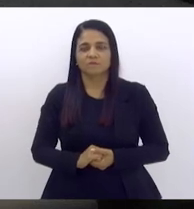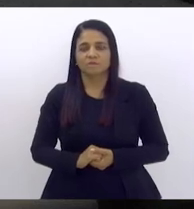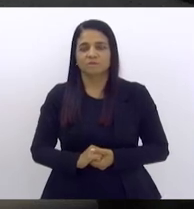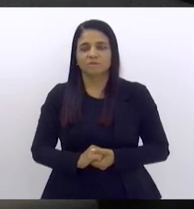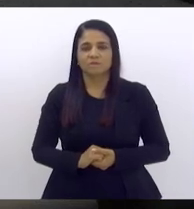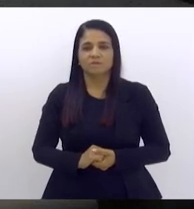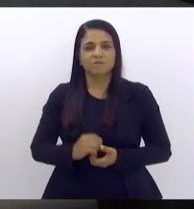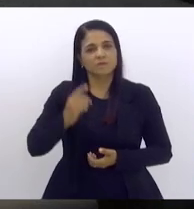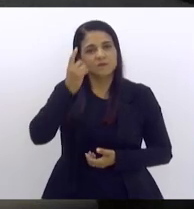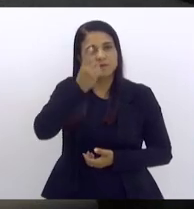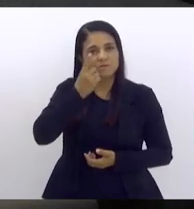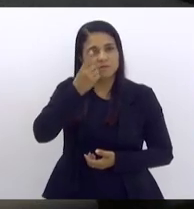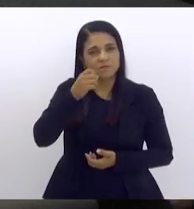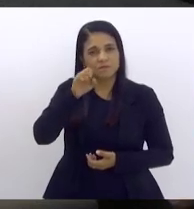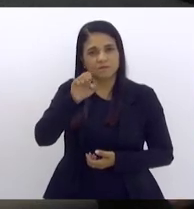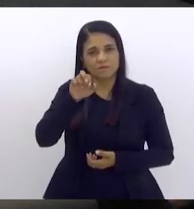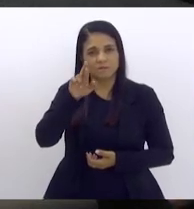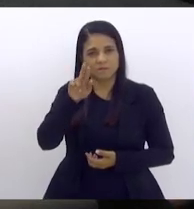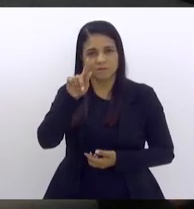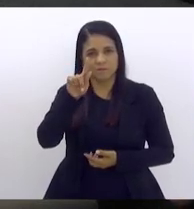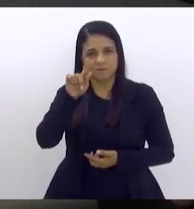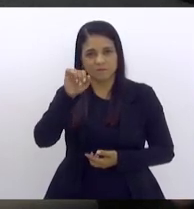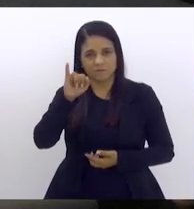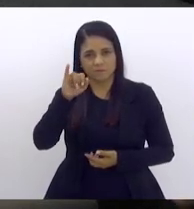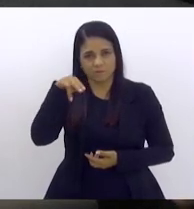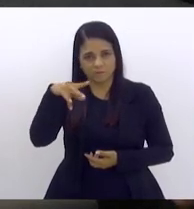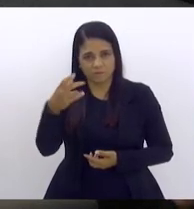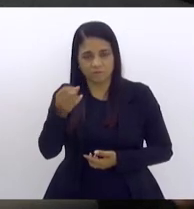Deputado doutor Serginho.